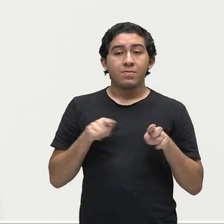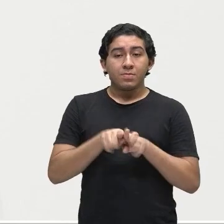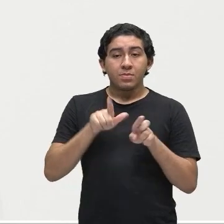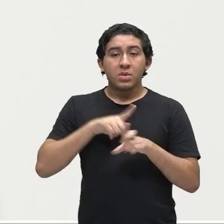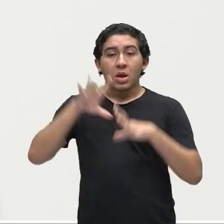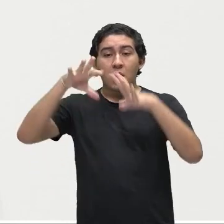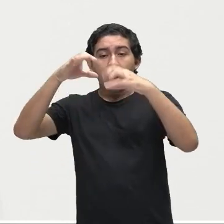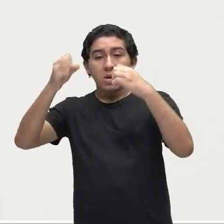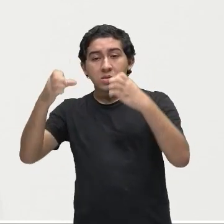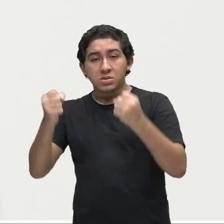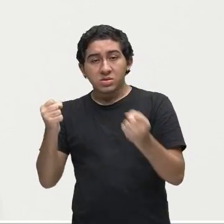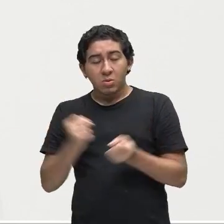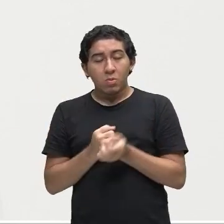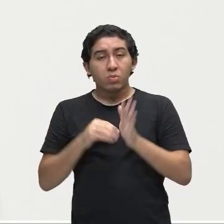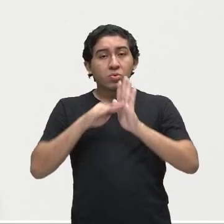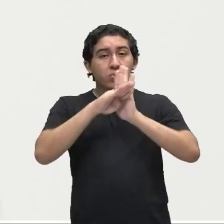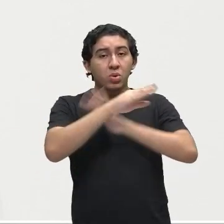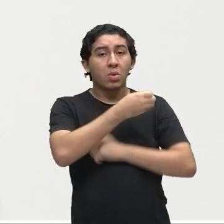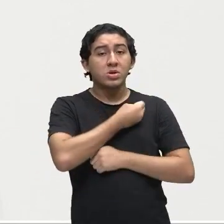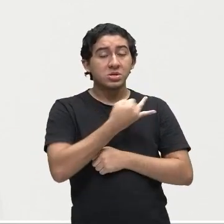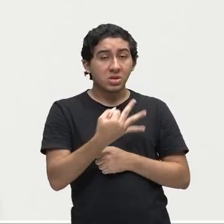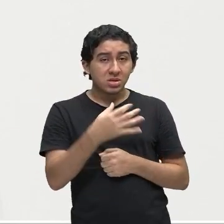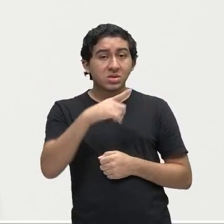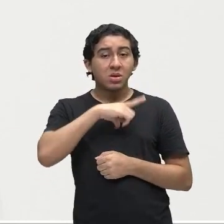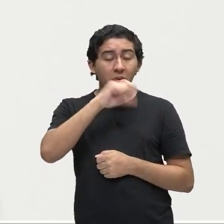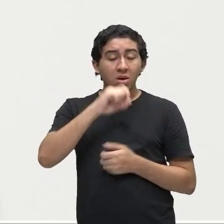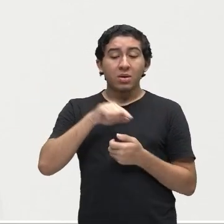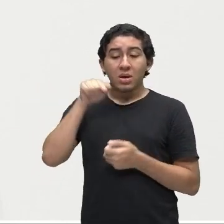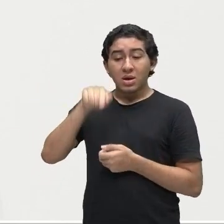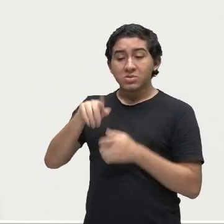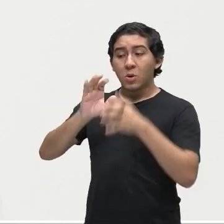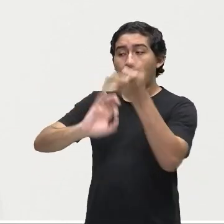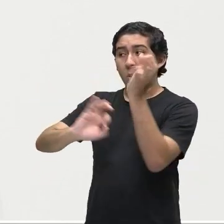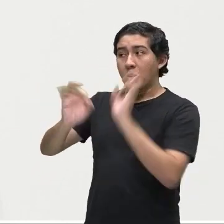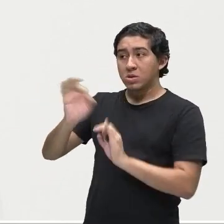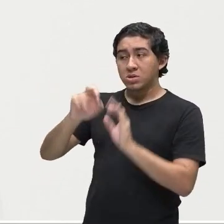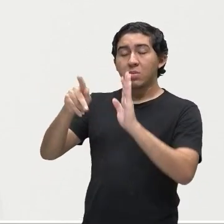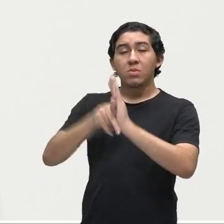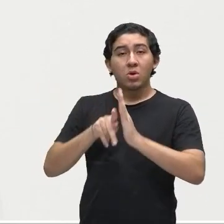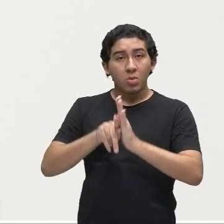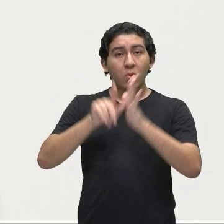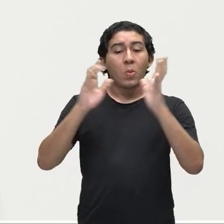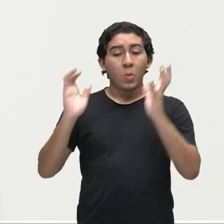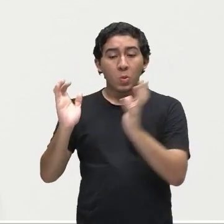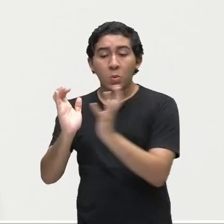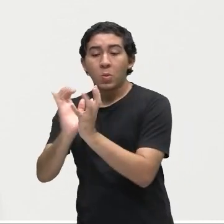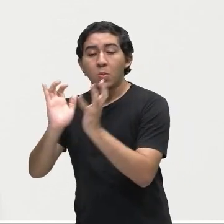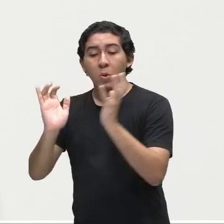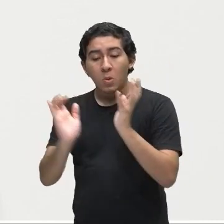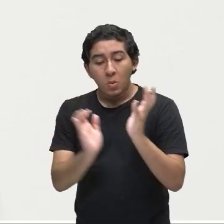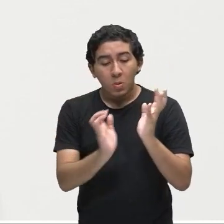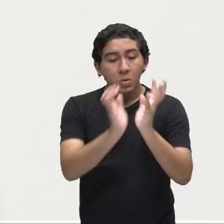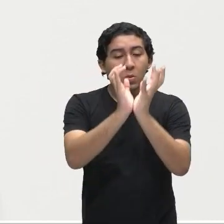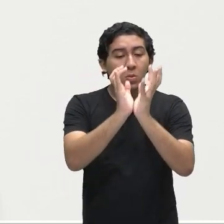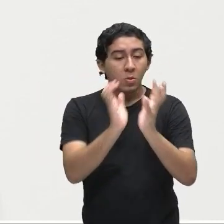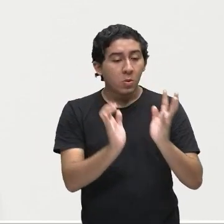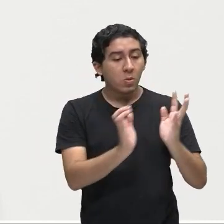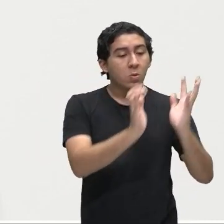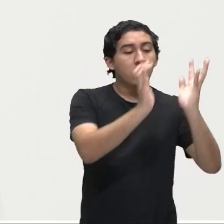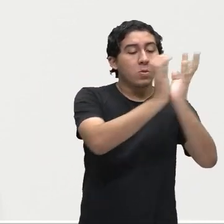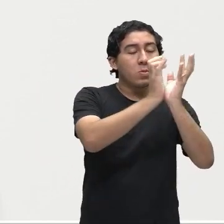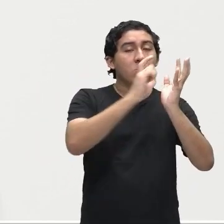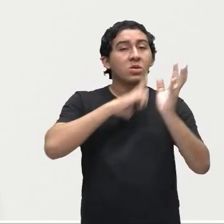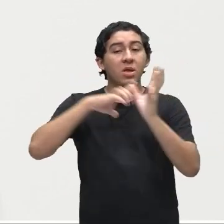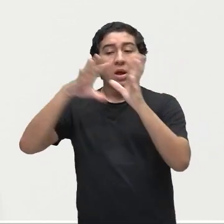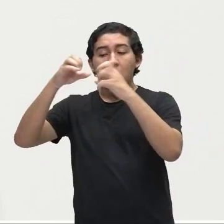dentro das grandes cidades, eles vão passar a se organizar em grupos que vão produzir artigos